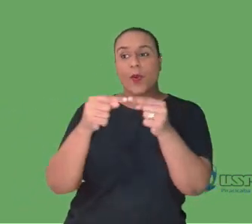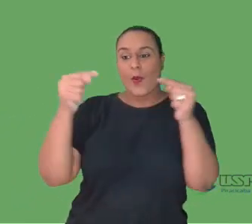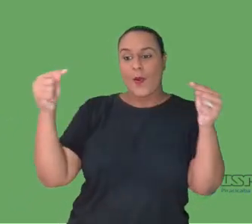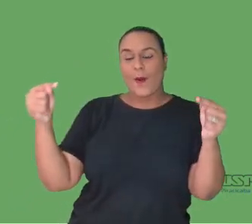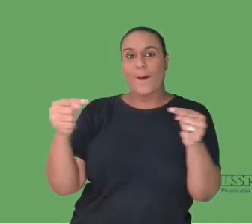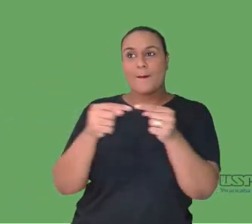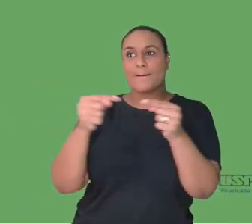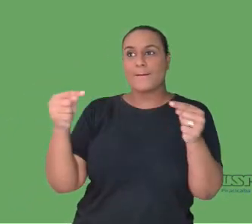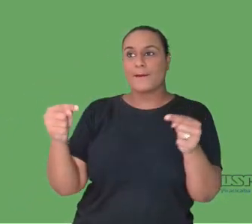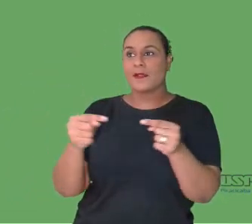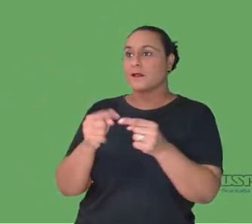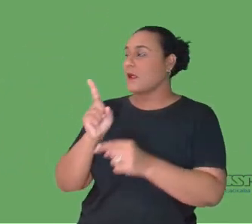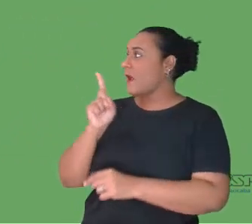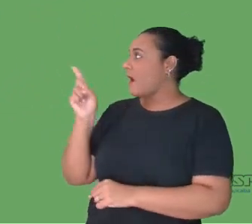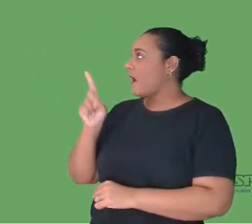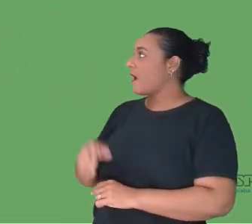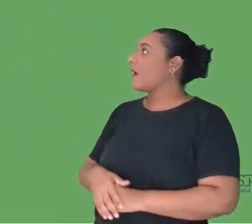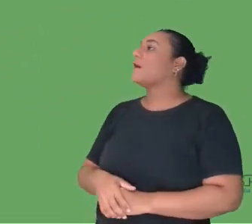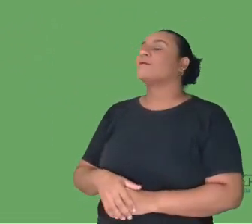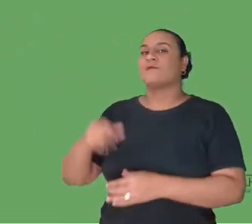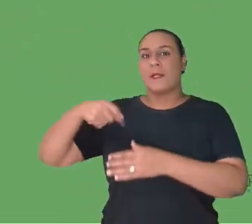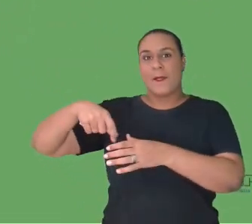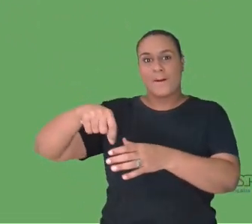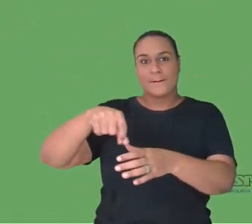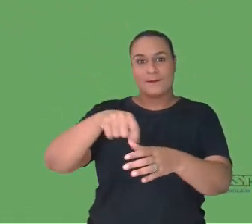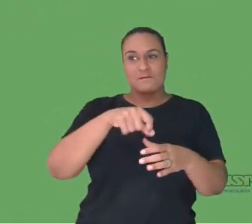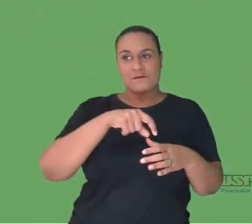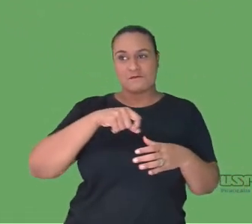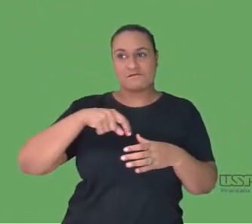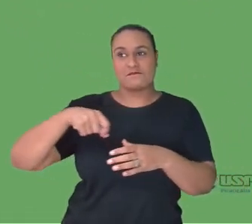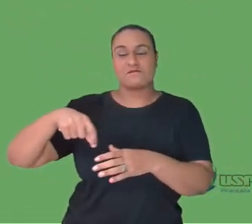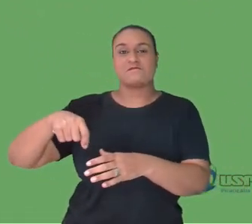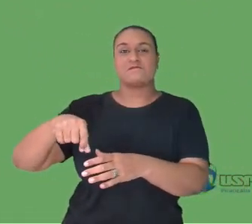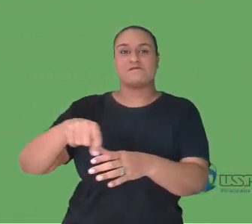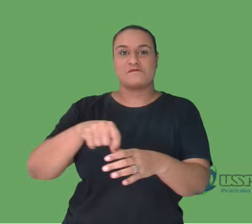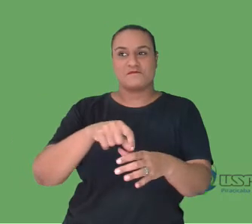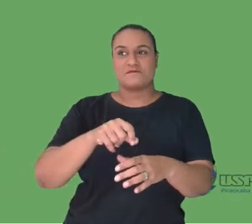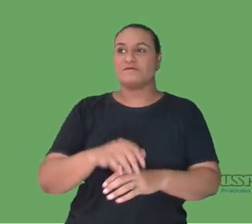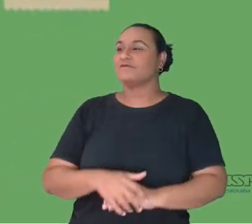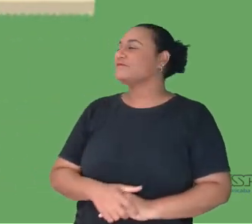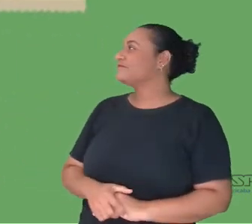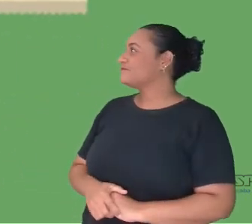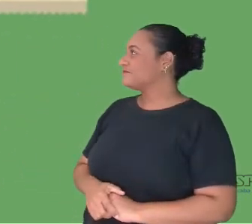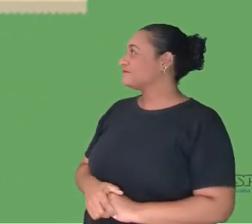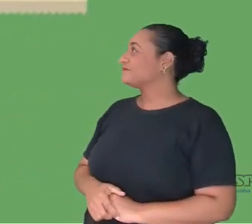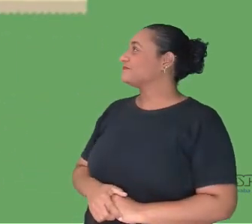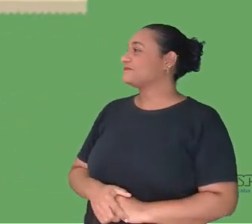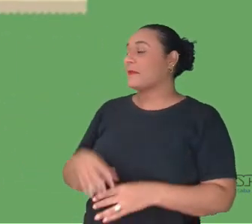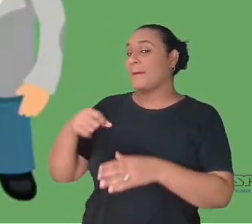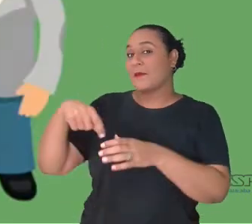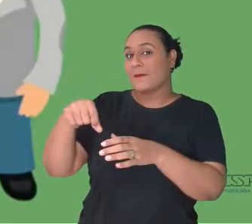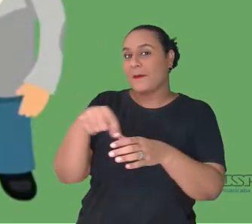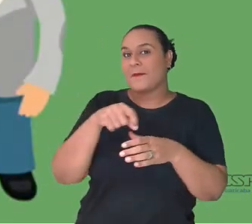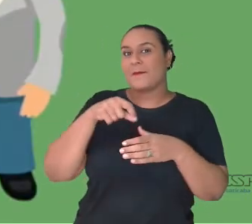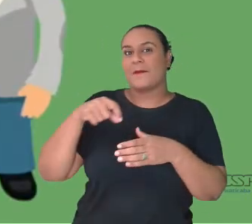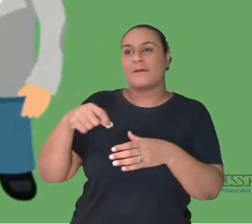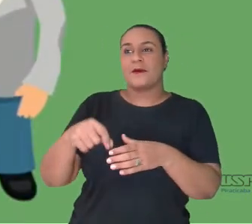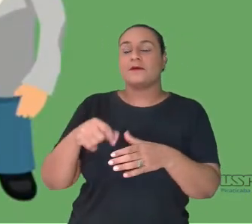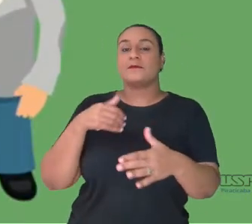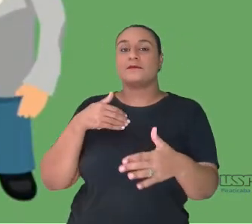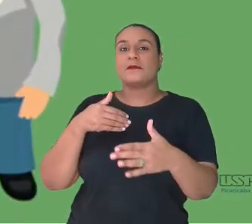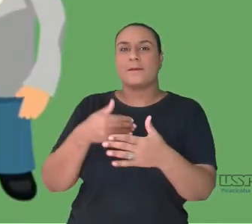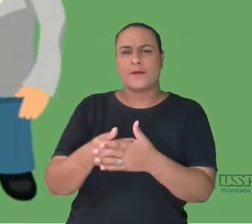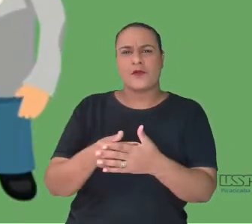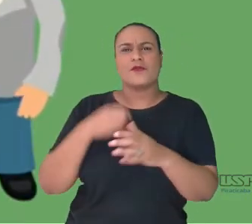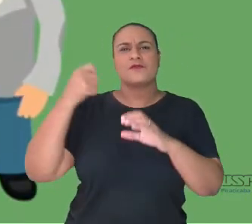com abóbora ou com feijão, milho com abóbora ou feijão, alface com brócolis. Na próxima